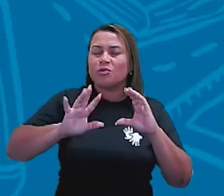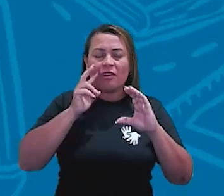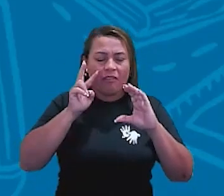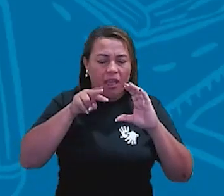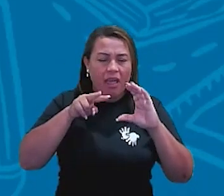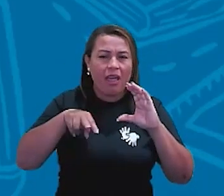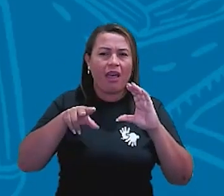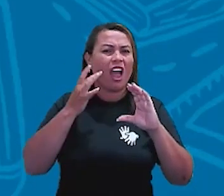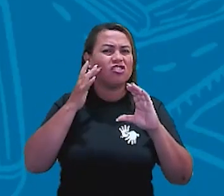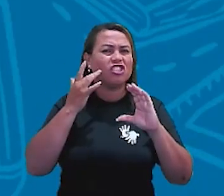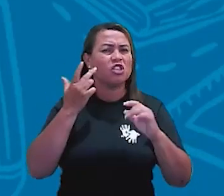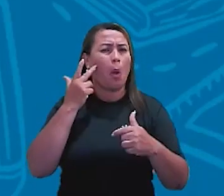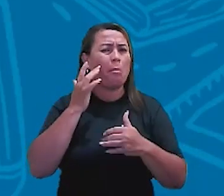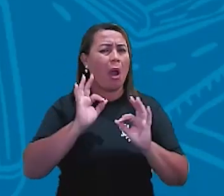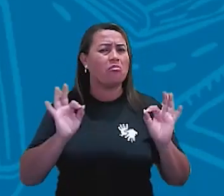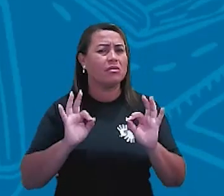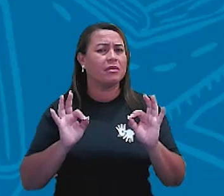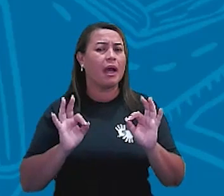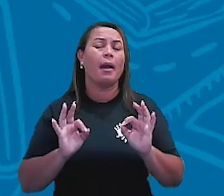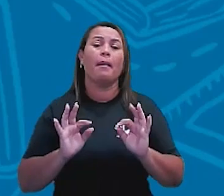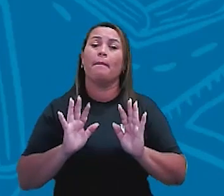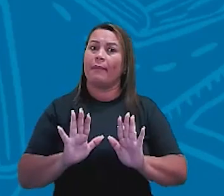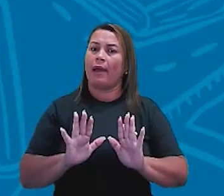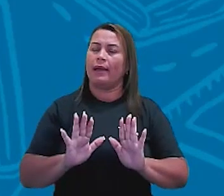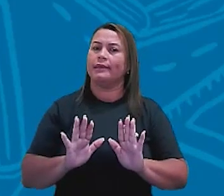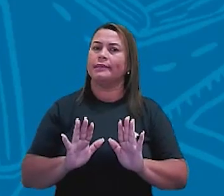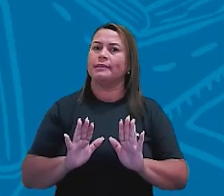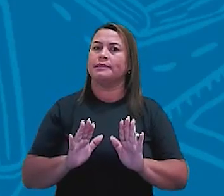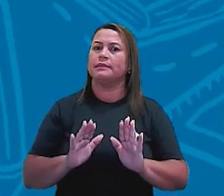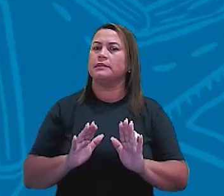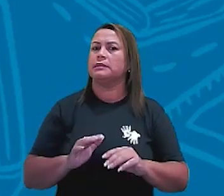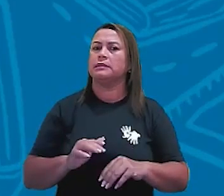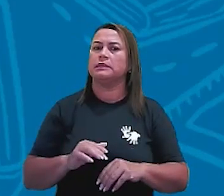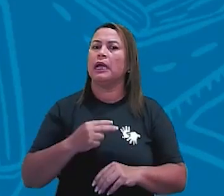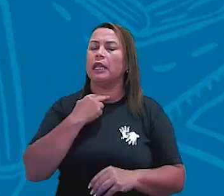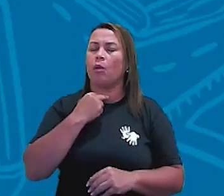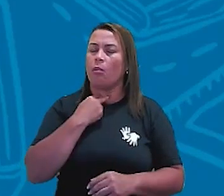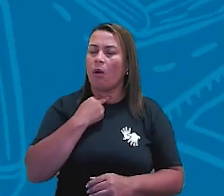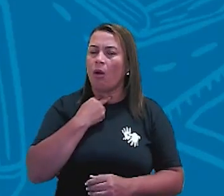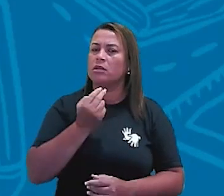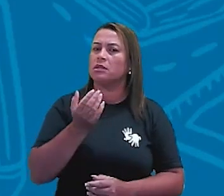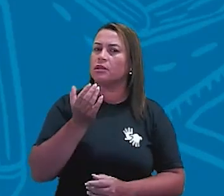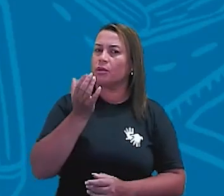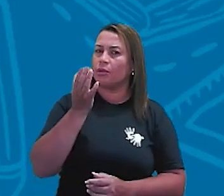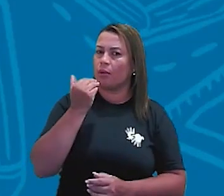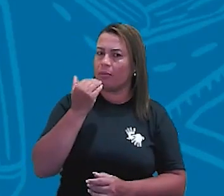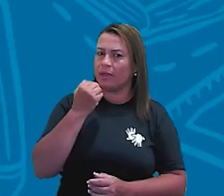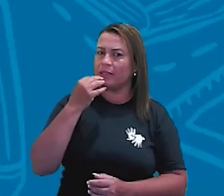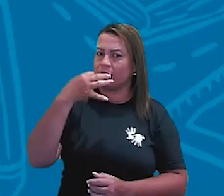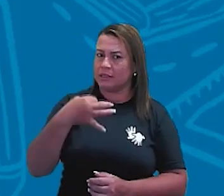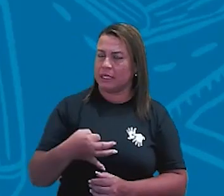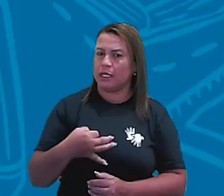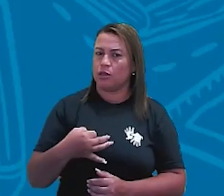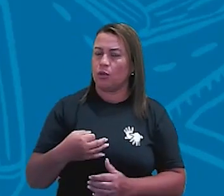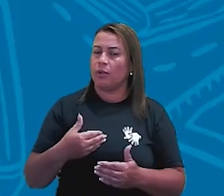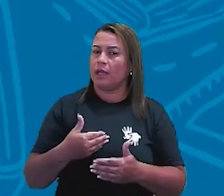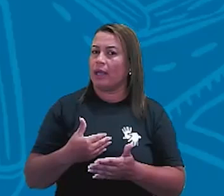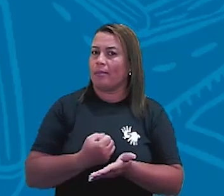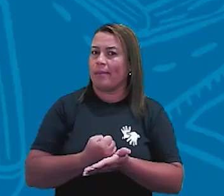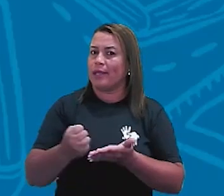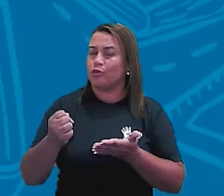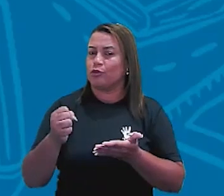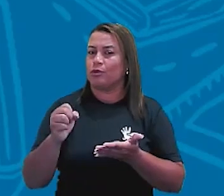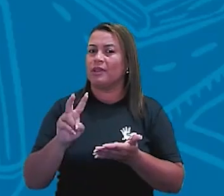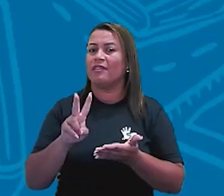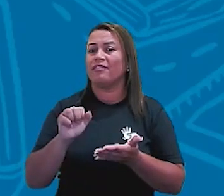observando o produto, ele não modificou em nada, certo? Mas mesmo assim, não é indicado que você consuma esse produto, após o prazo de validade. Porque